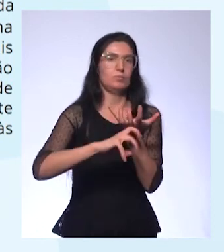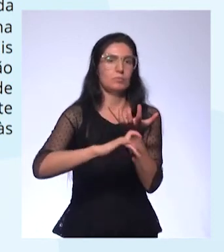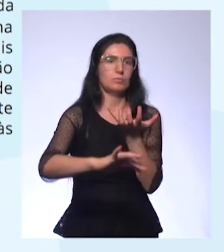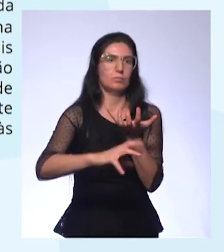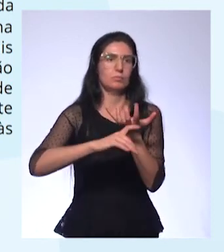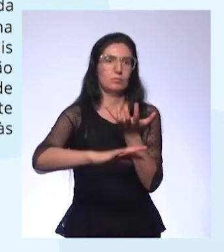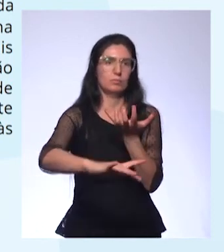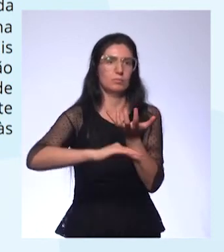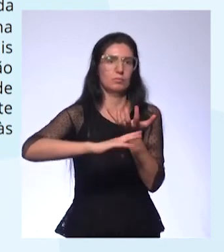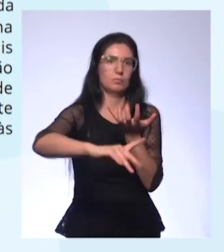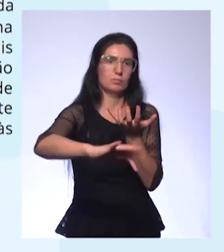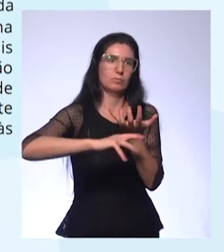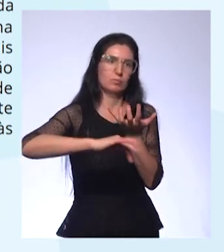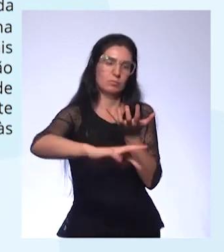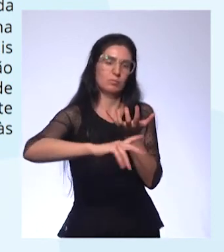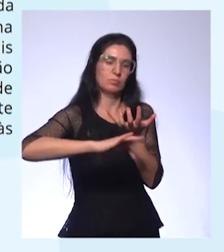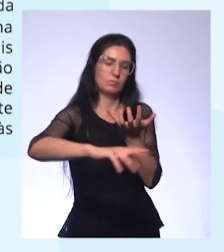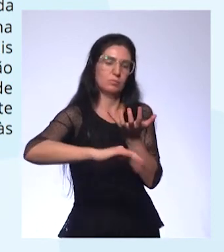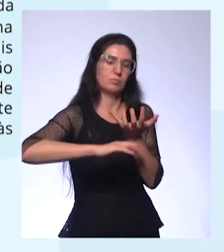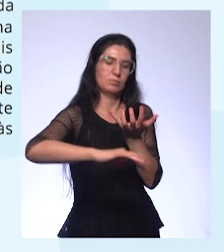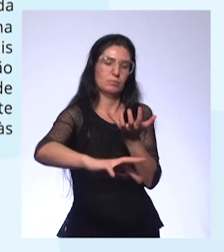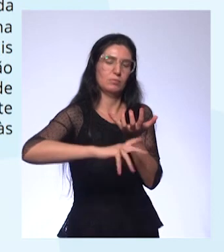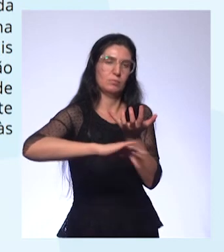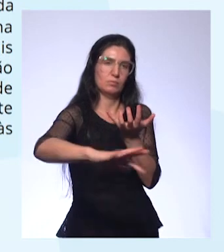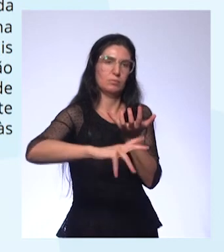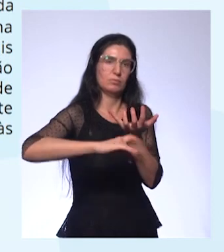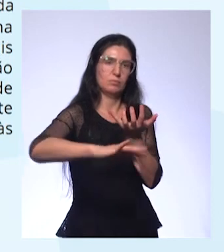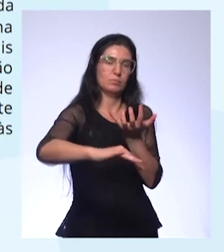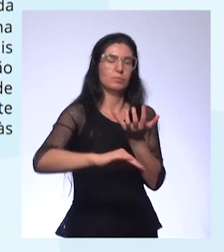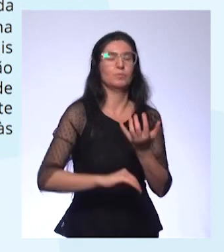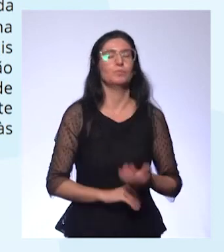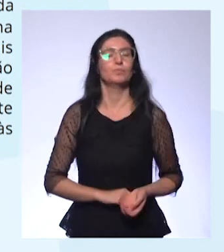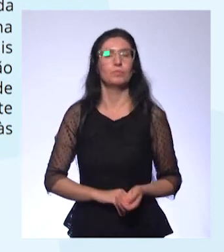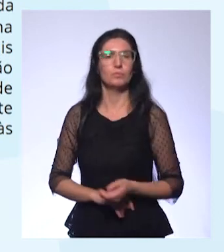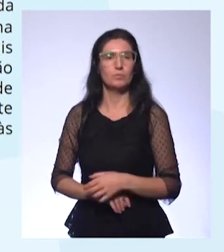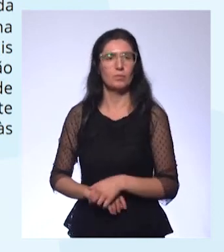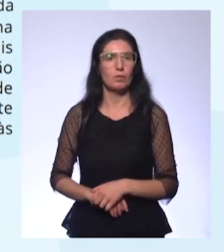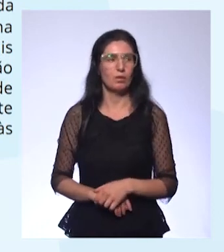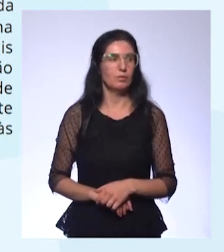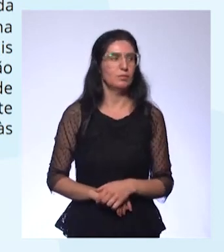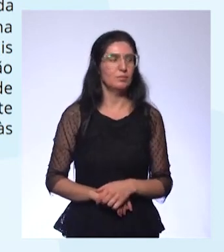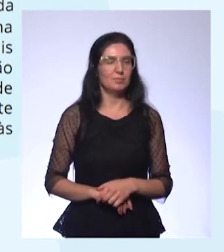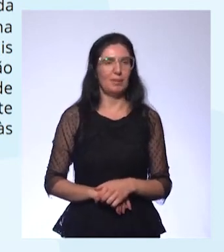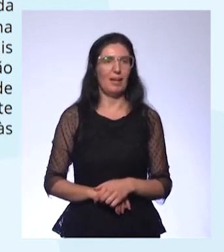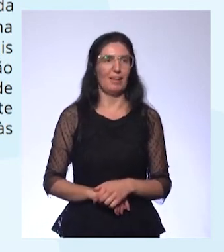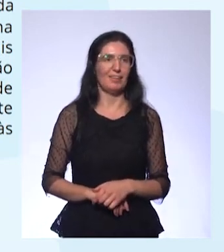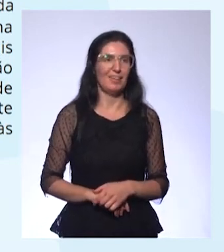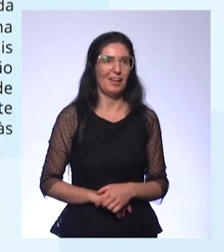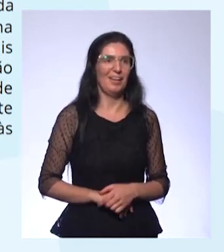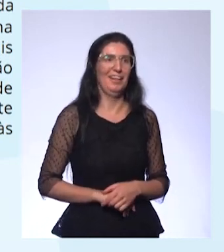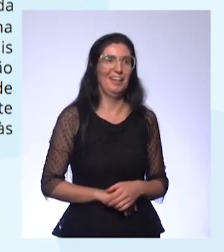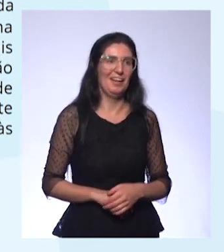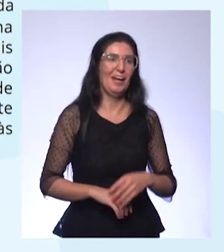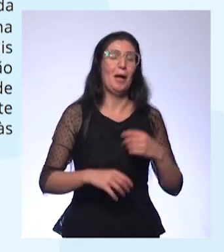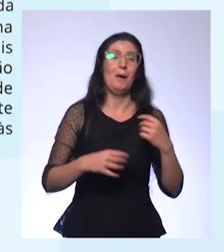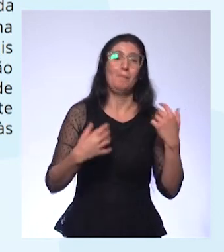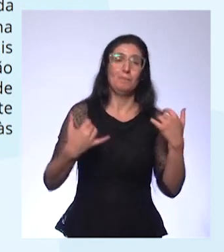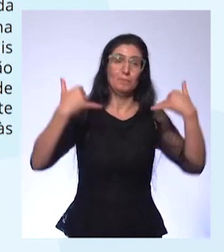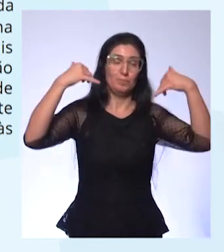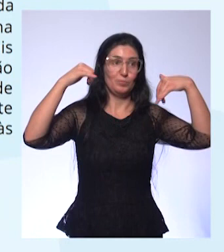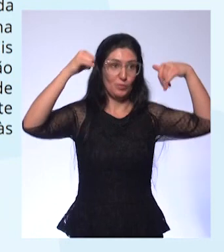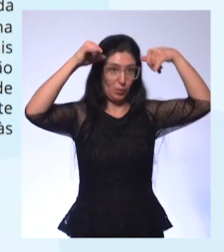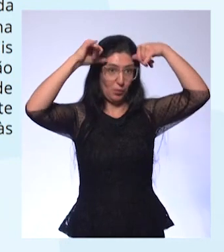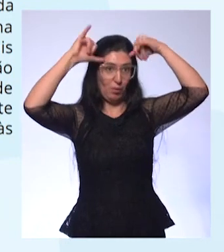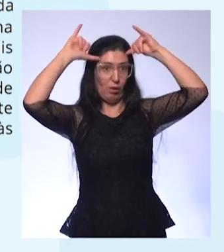aí representantes de quase toda a fauna brasileira. Né, o Pantanal é o mais preservado, embora a criação de gado seja uma